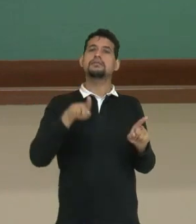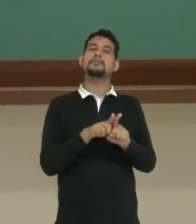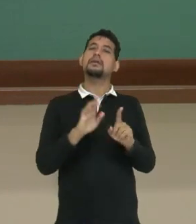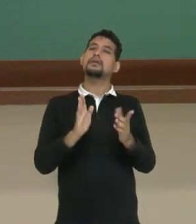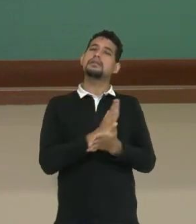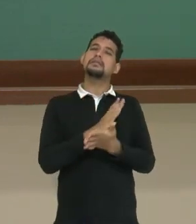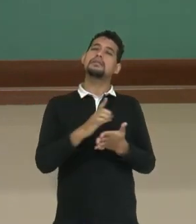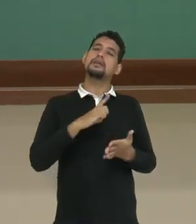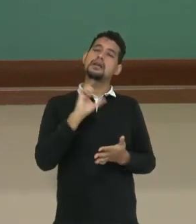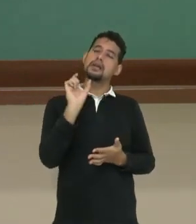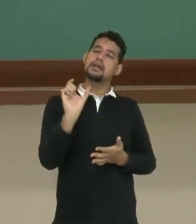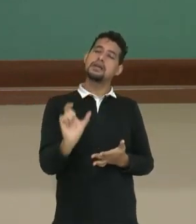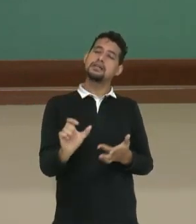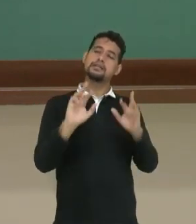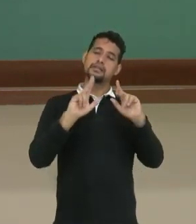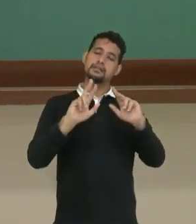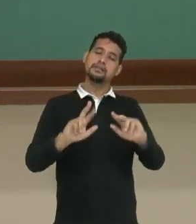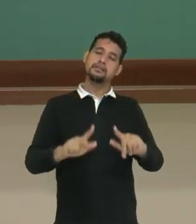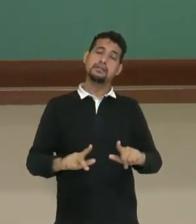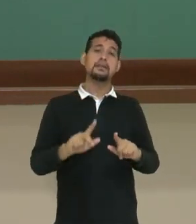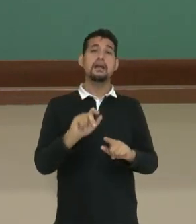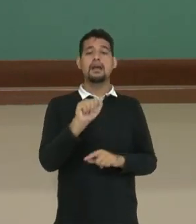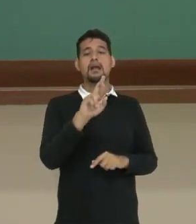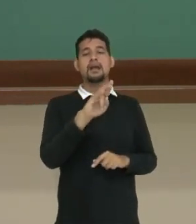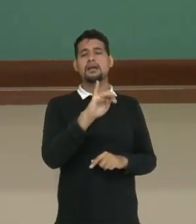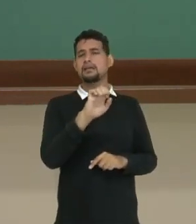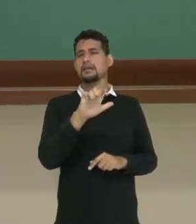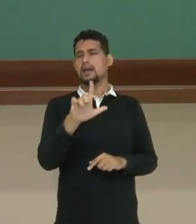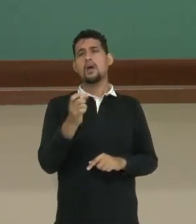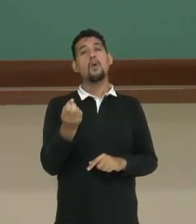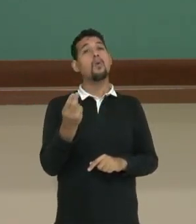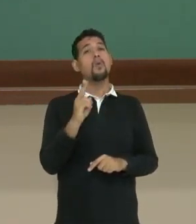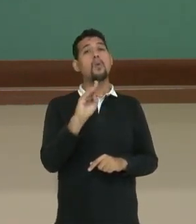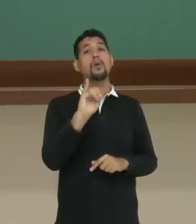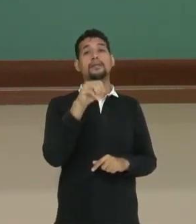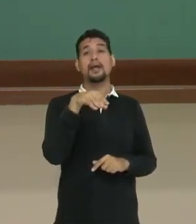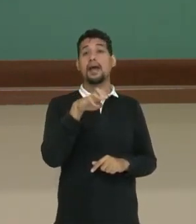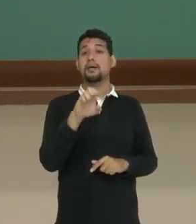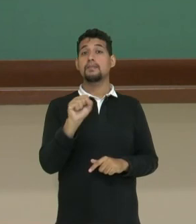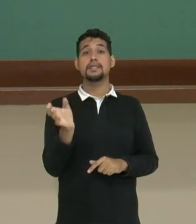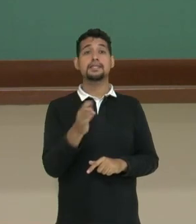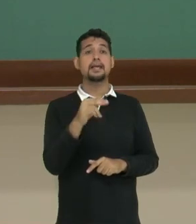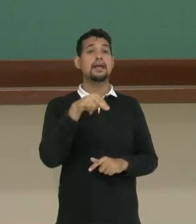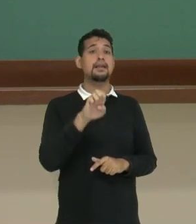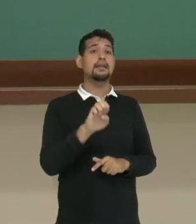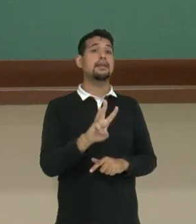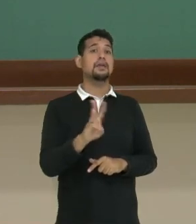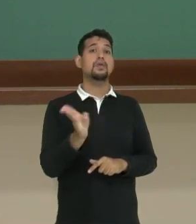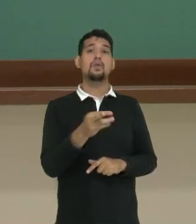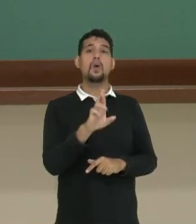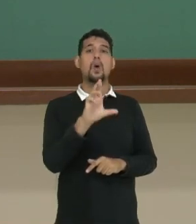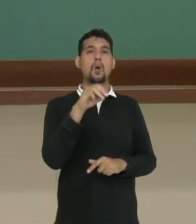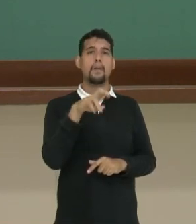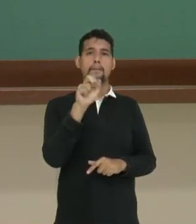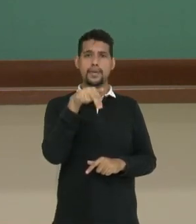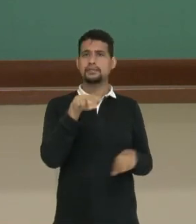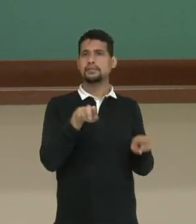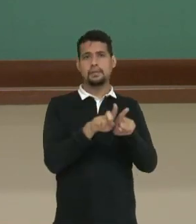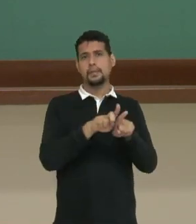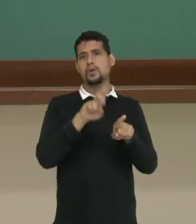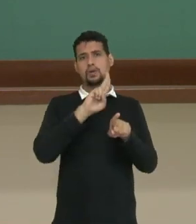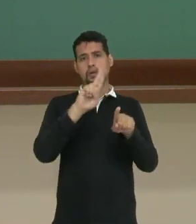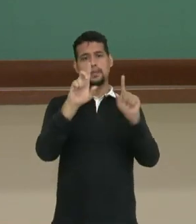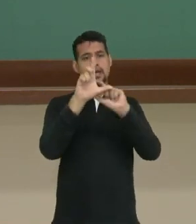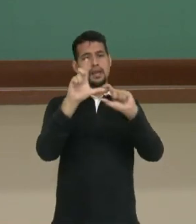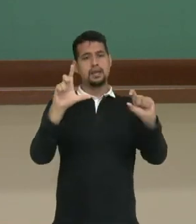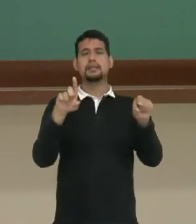caracteres diferentes do Arial ou do Times New Roman, justamente para chamar a atenção, né? Também a gente viu que existe a presença